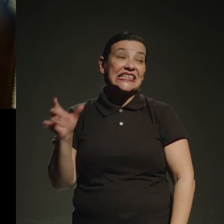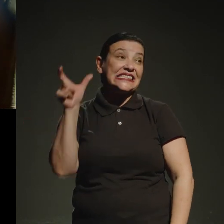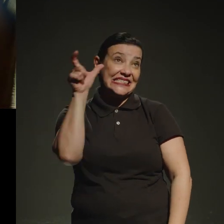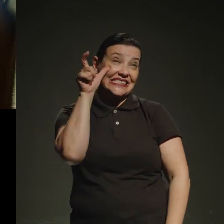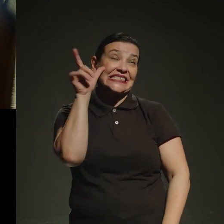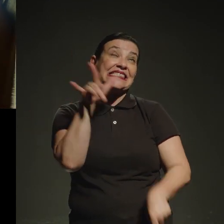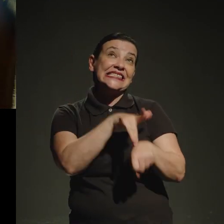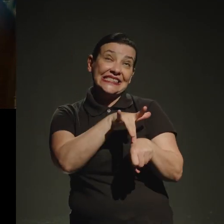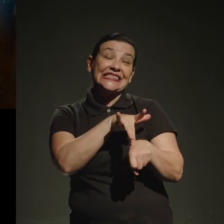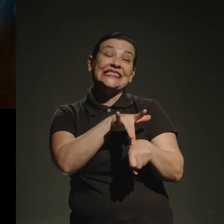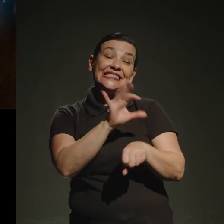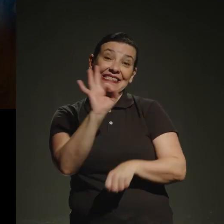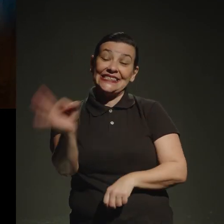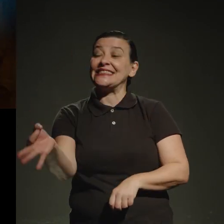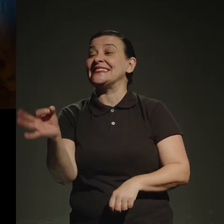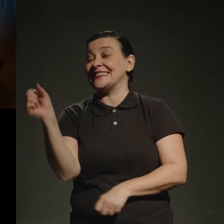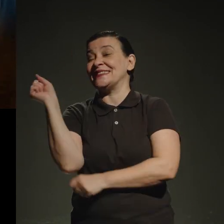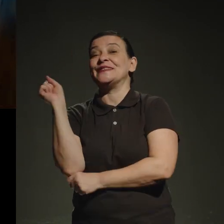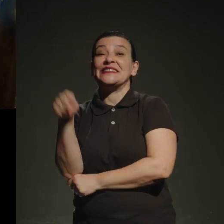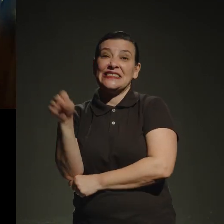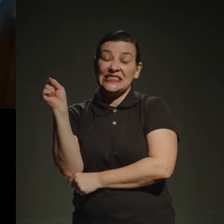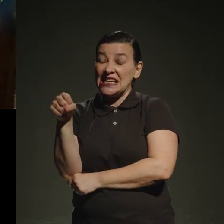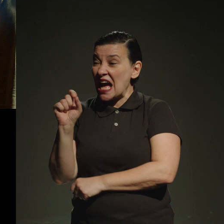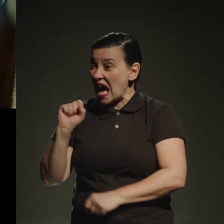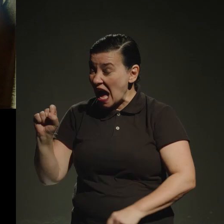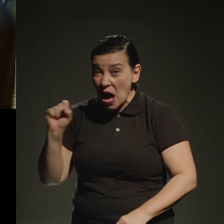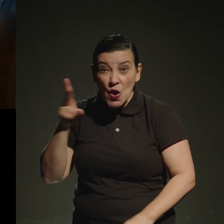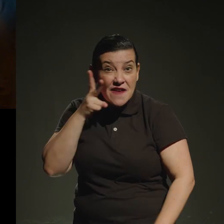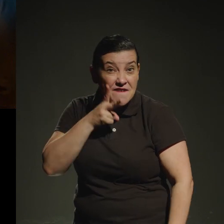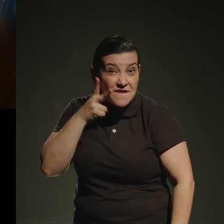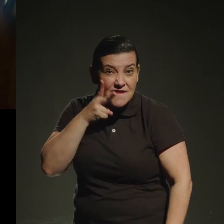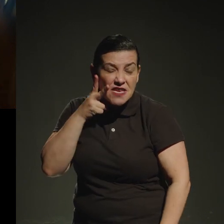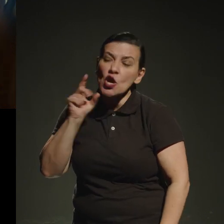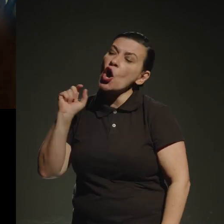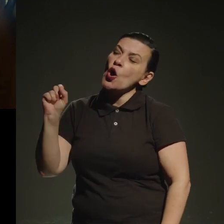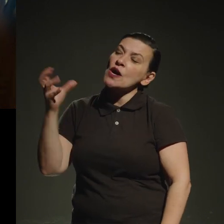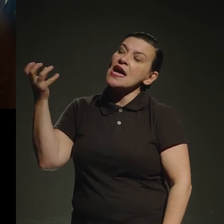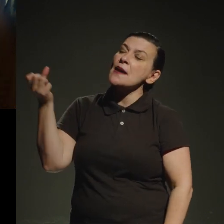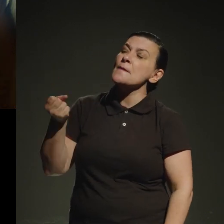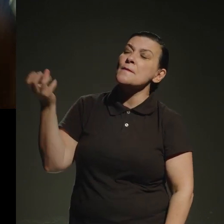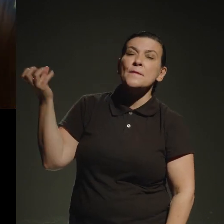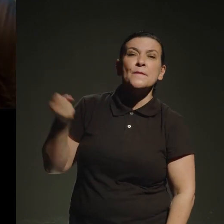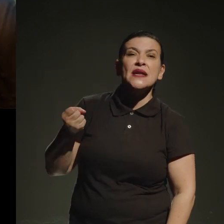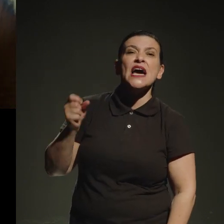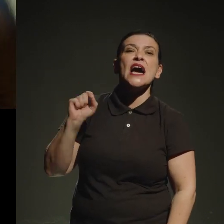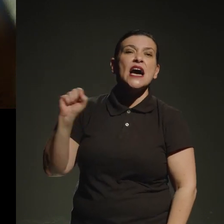interessante. Hã? Odres de vinho, é? Uhum. É branco ou tinto?